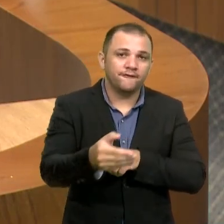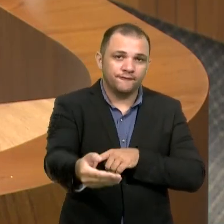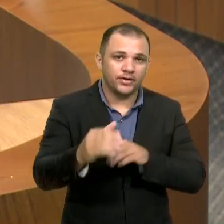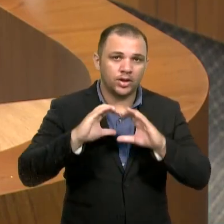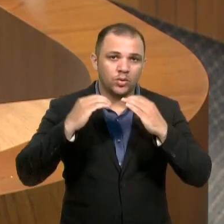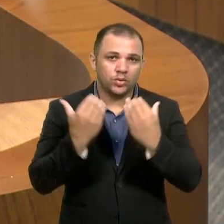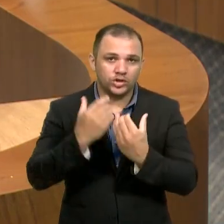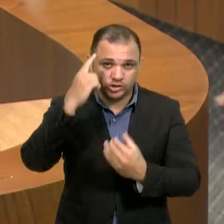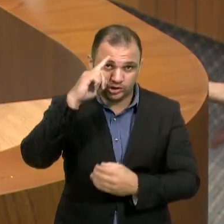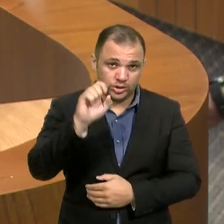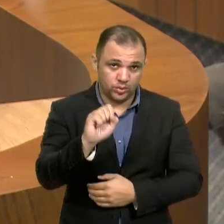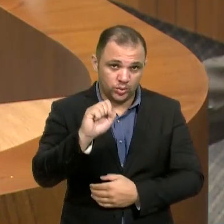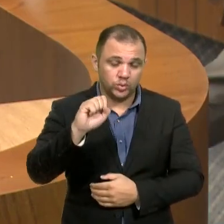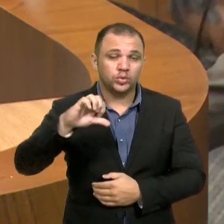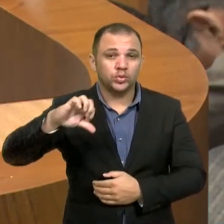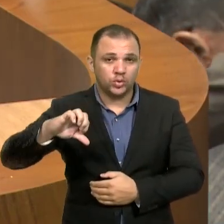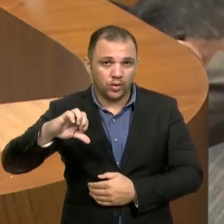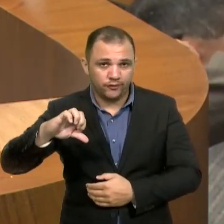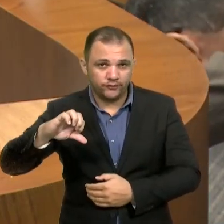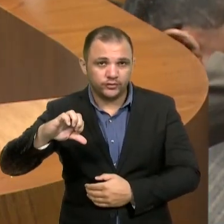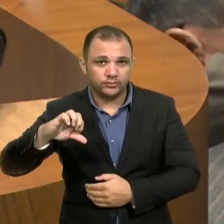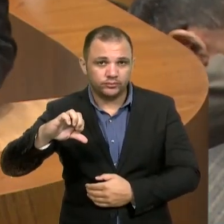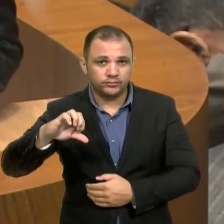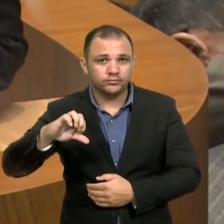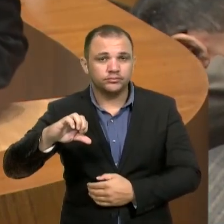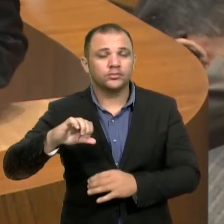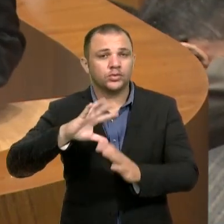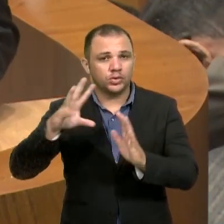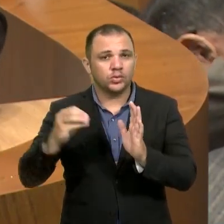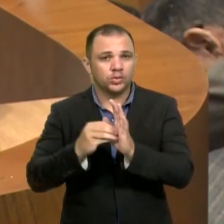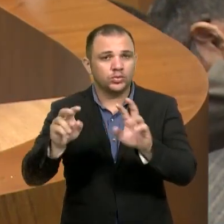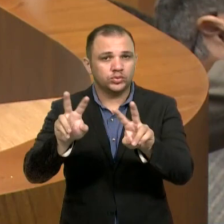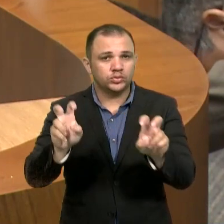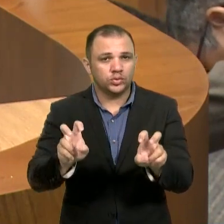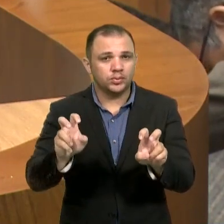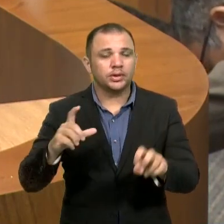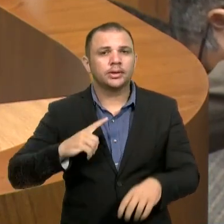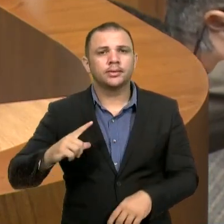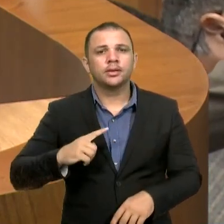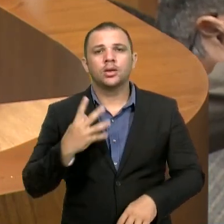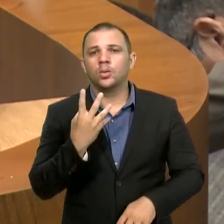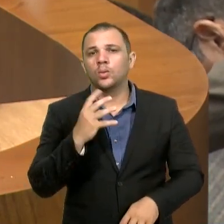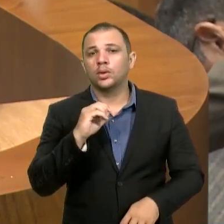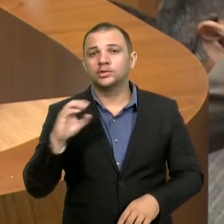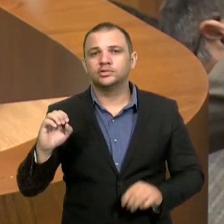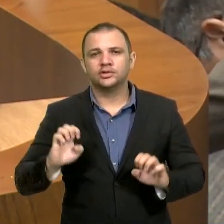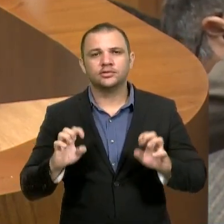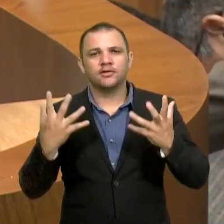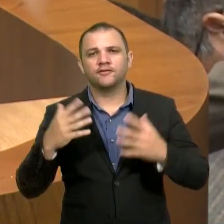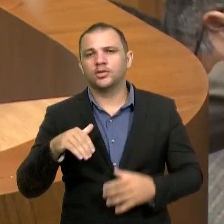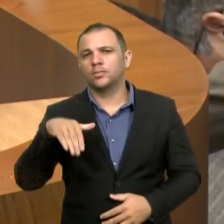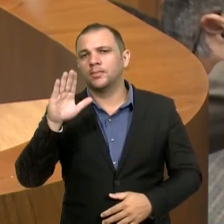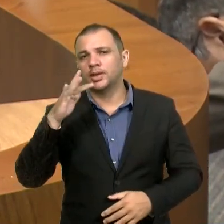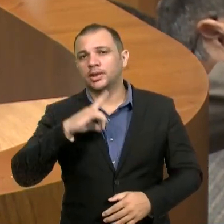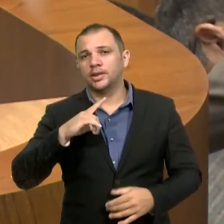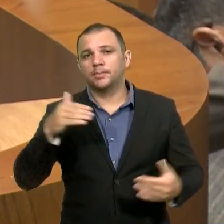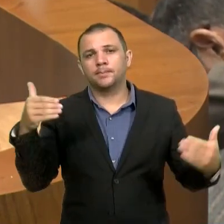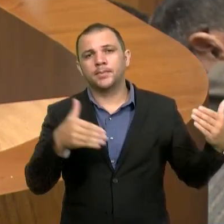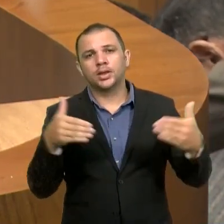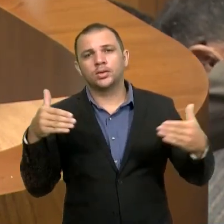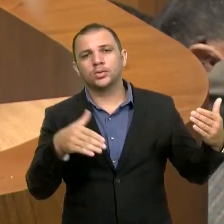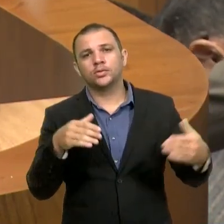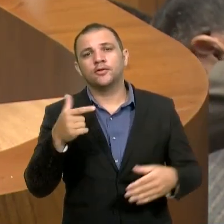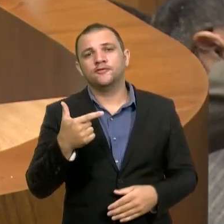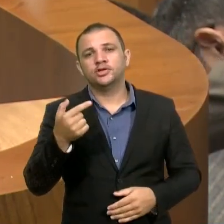8 e 9, onde houveram mais de 400 eventos, senhor presidente, e envolvendo mais de